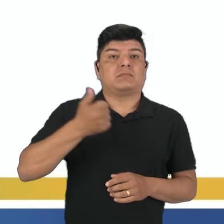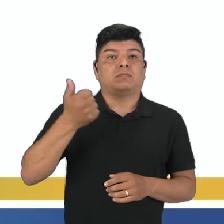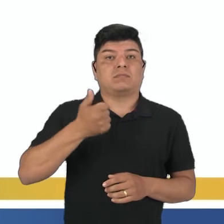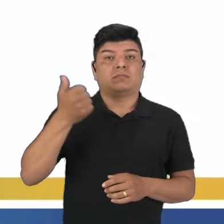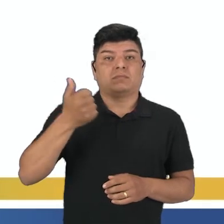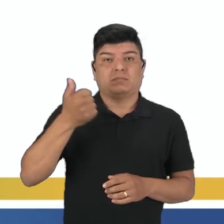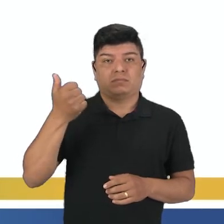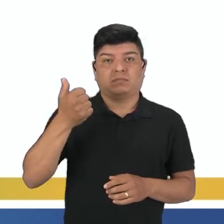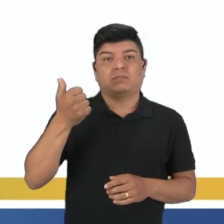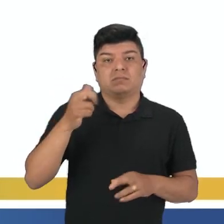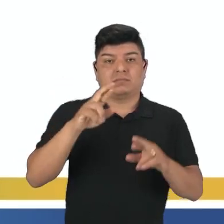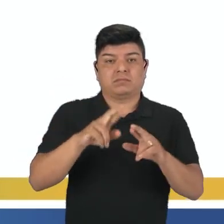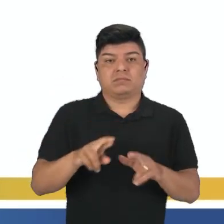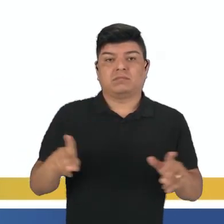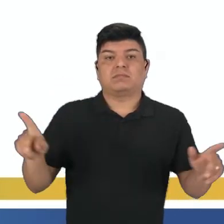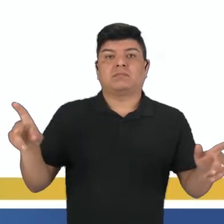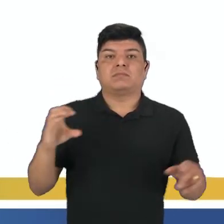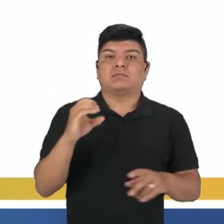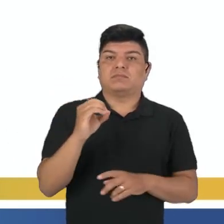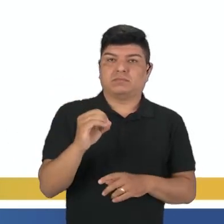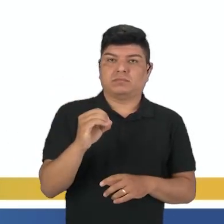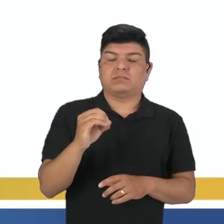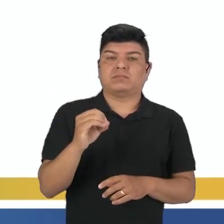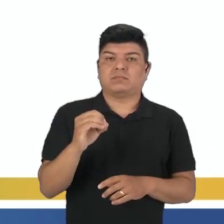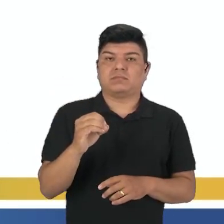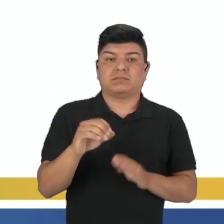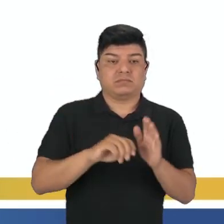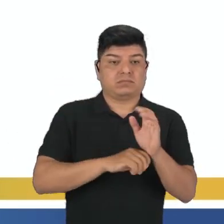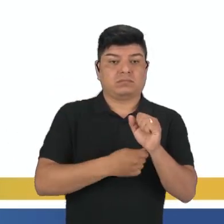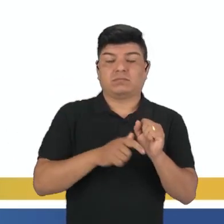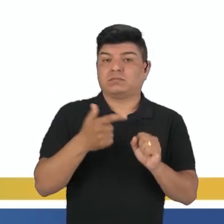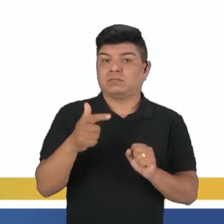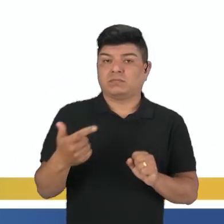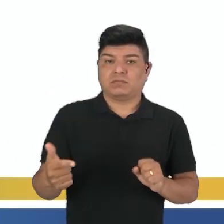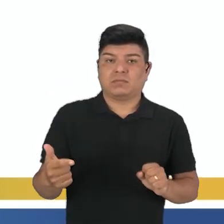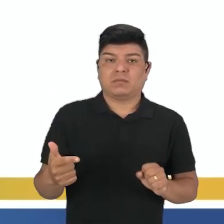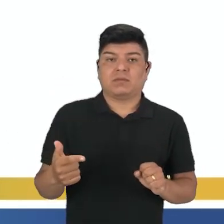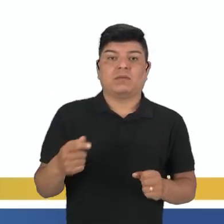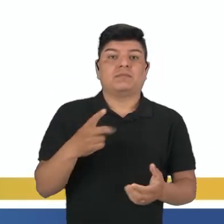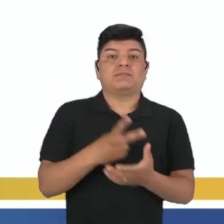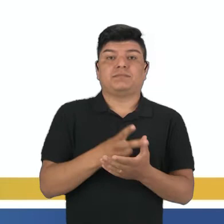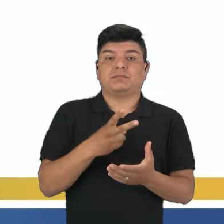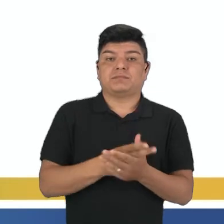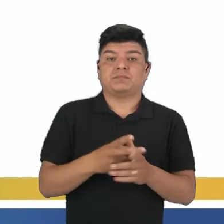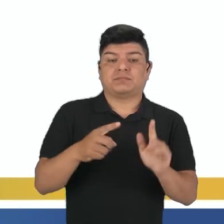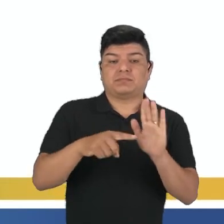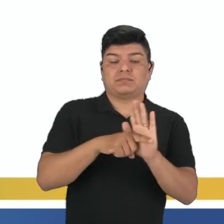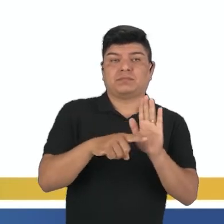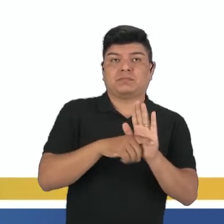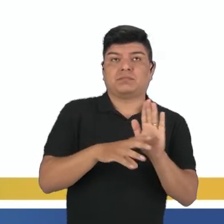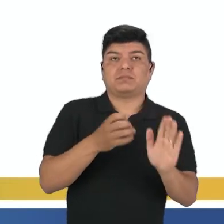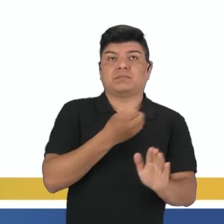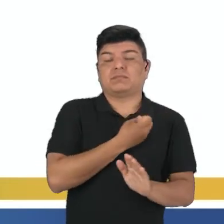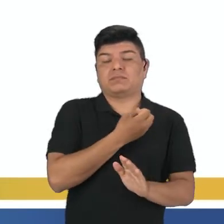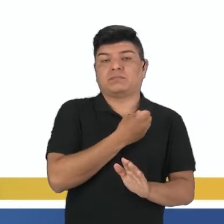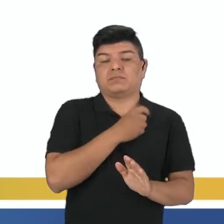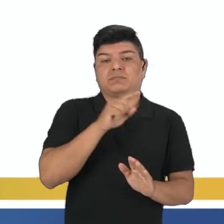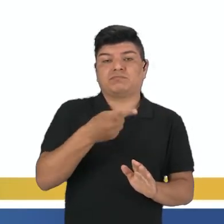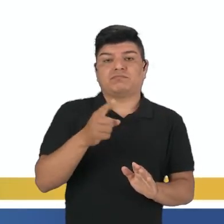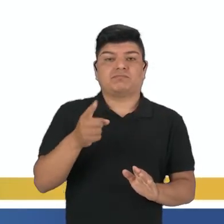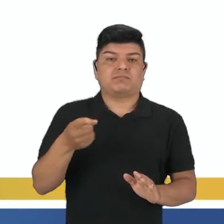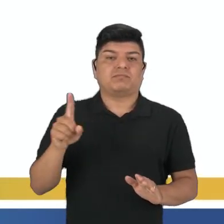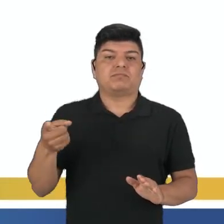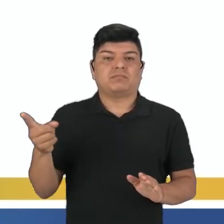primeiro algarismo diferente de zero. Gente, não tem segredo. O expoente será o negativo do número de